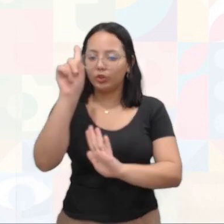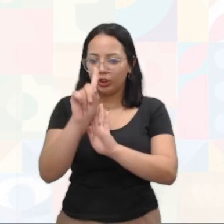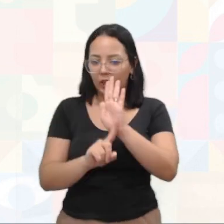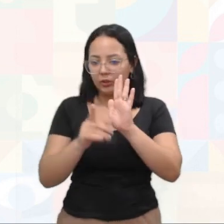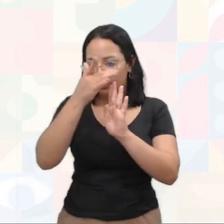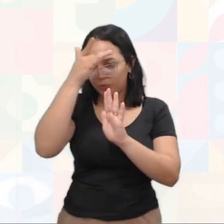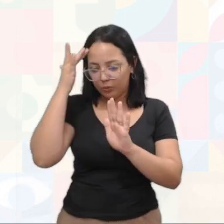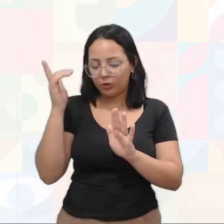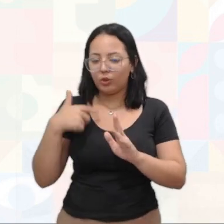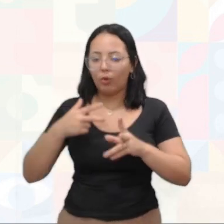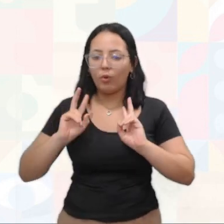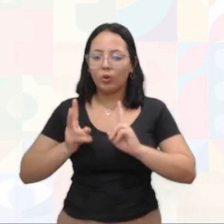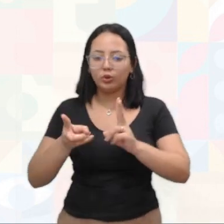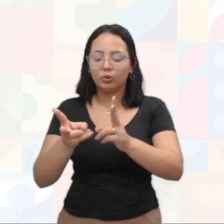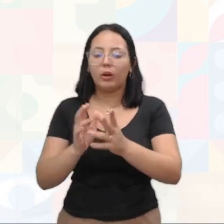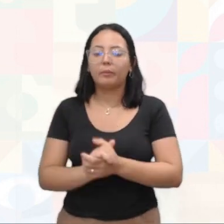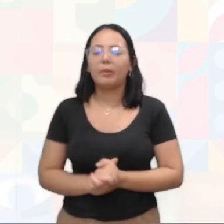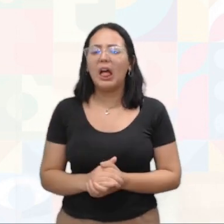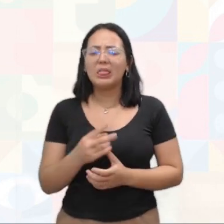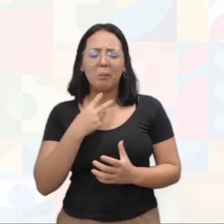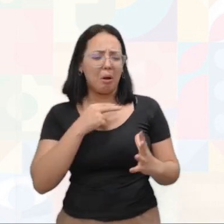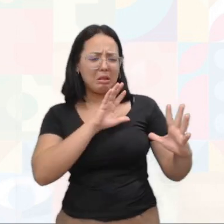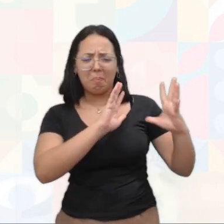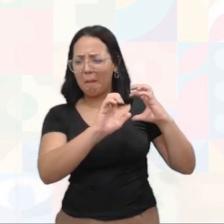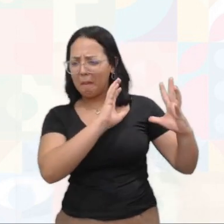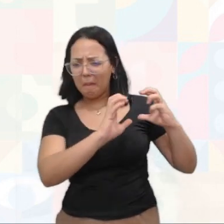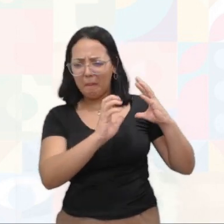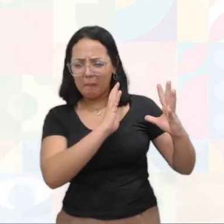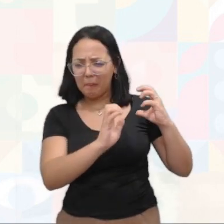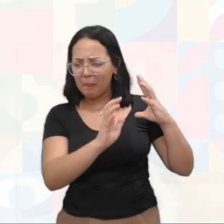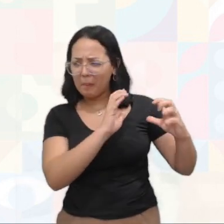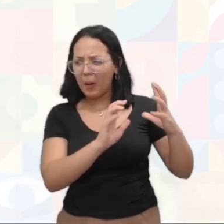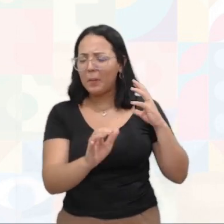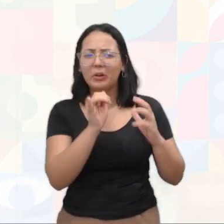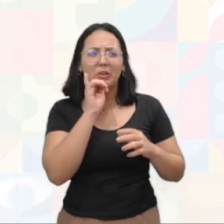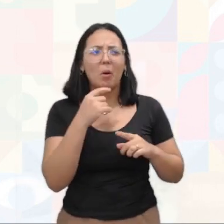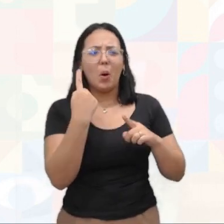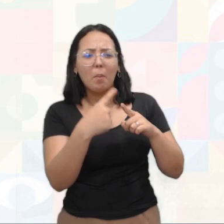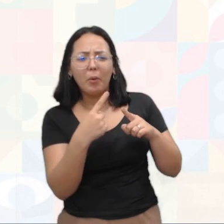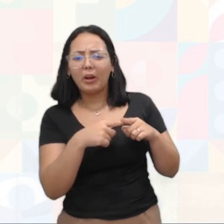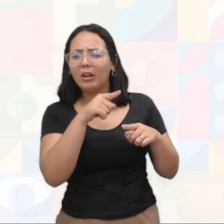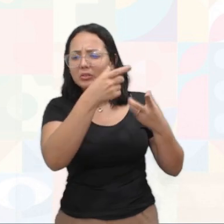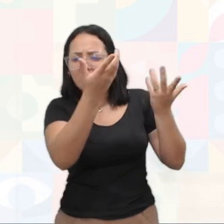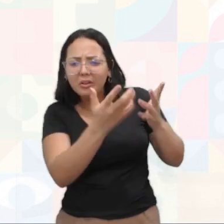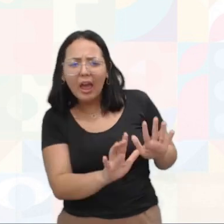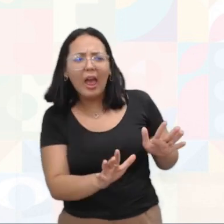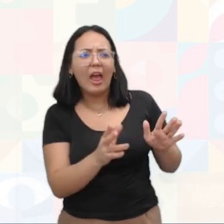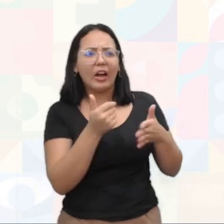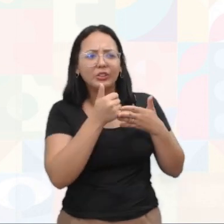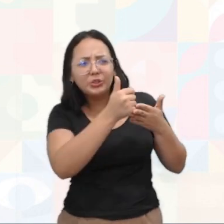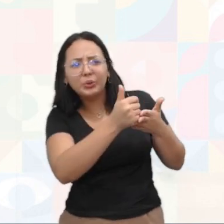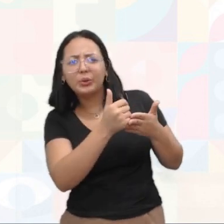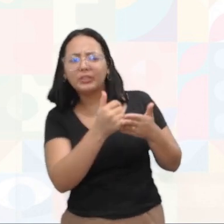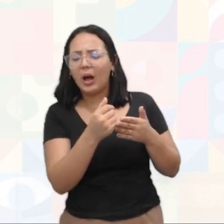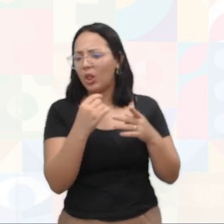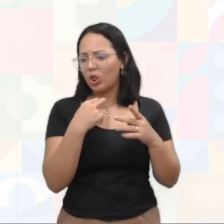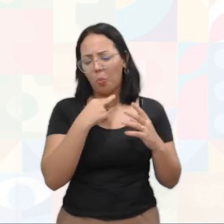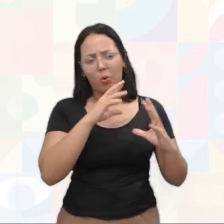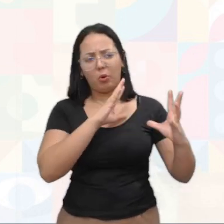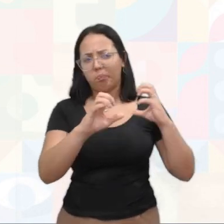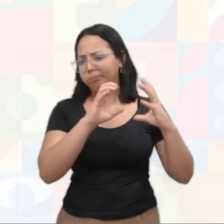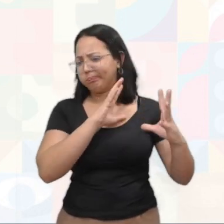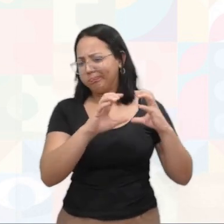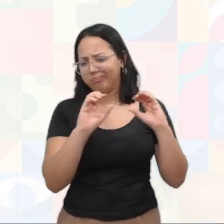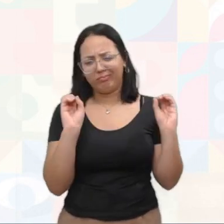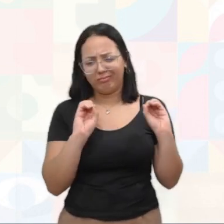vou continuar. Não discuta com a vítima lhe questionando porque ela não quer que você a socorra. Você não pode discutir com a